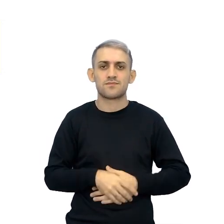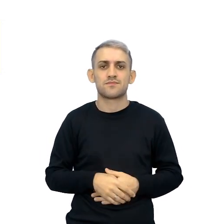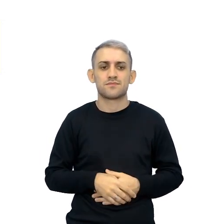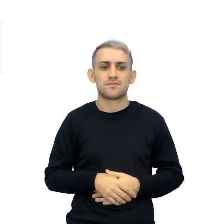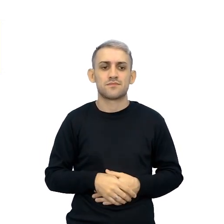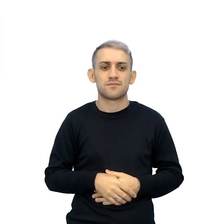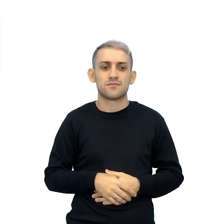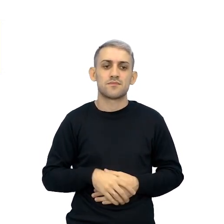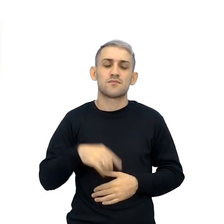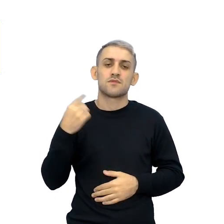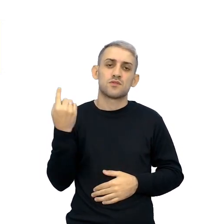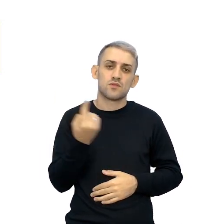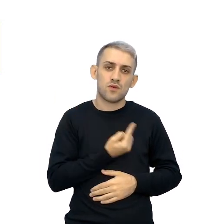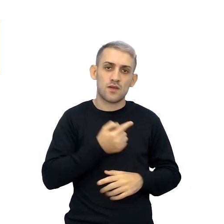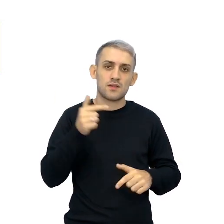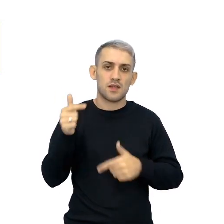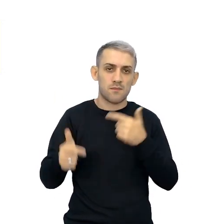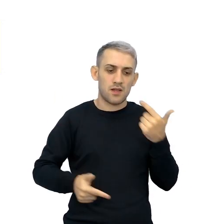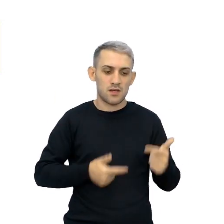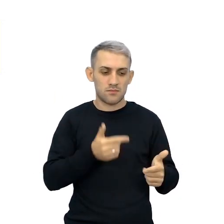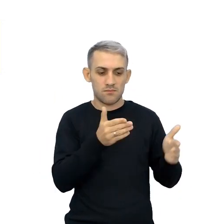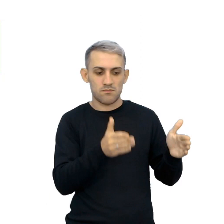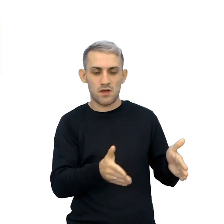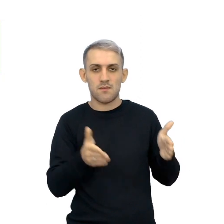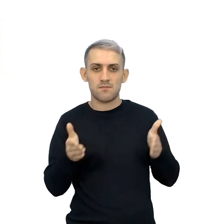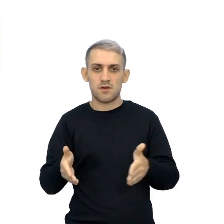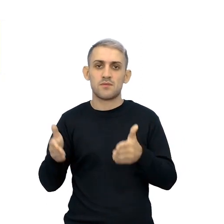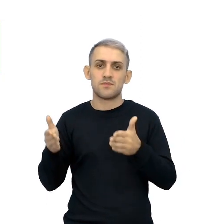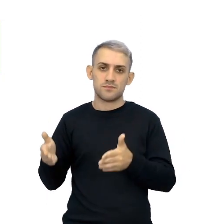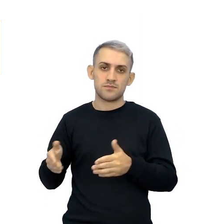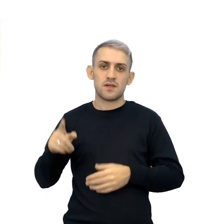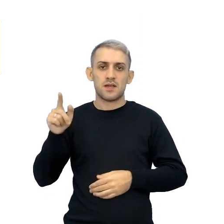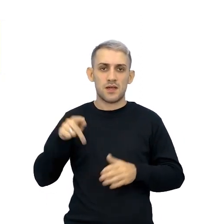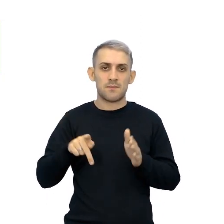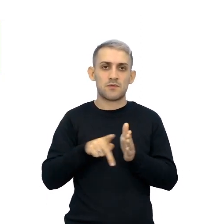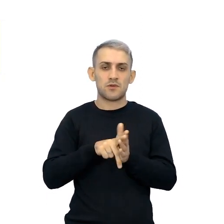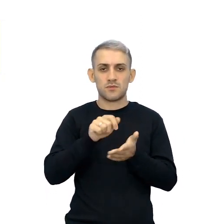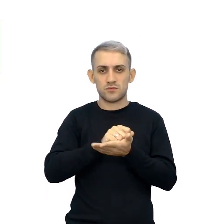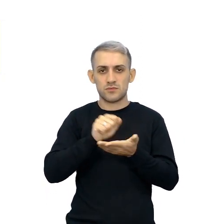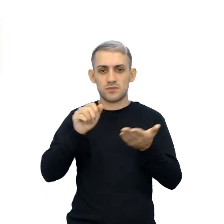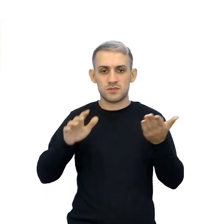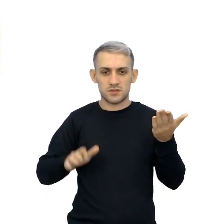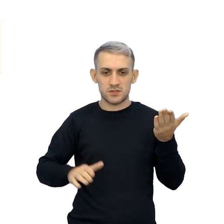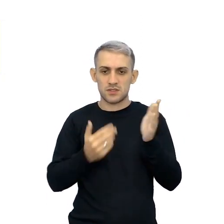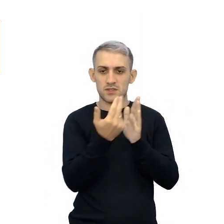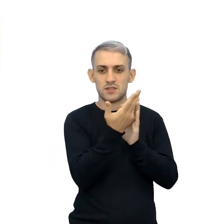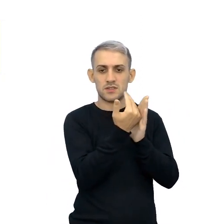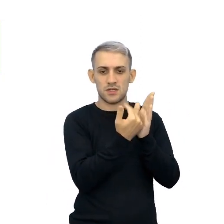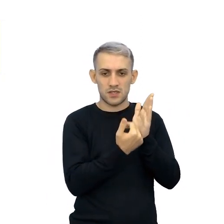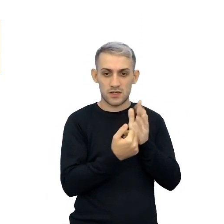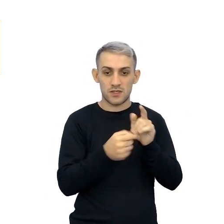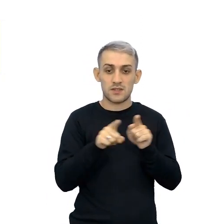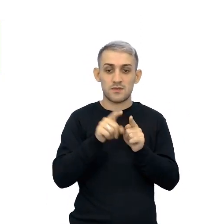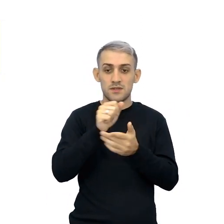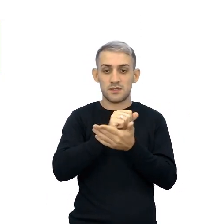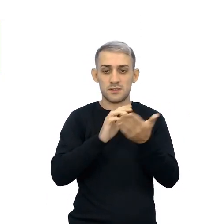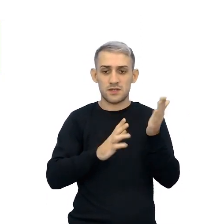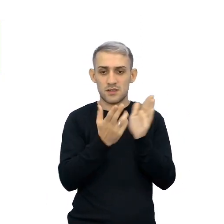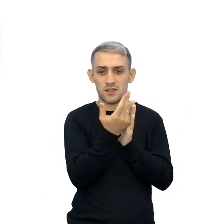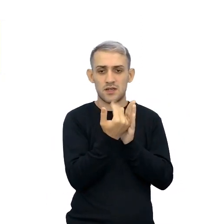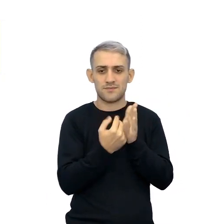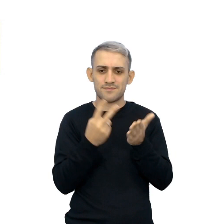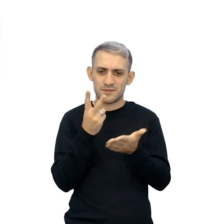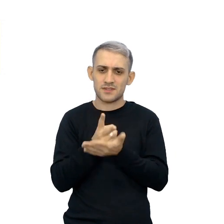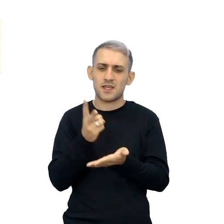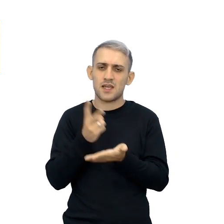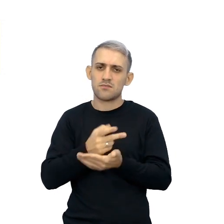precisa ir trabalhando nesses processos, Fábio. É uma atividade gráfica, e a atividade gráfica ela é sempre